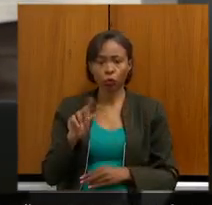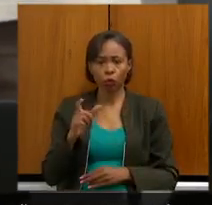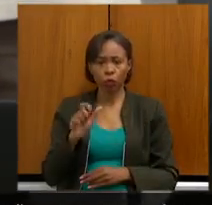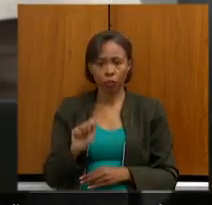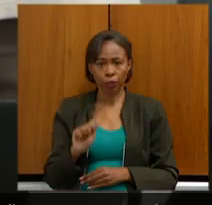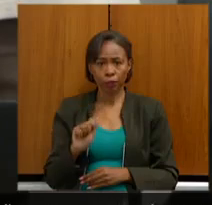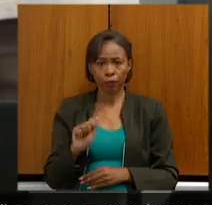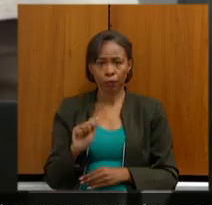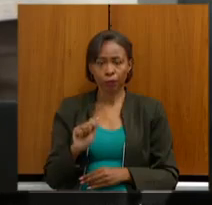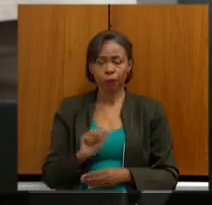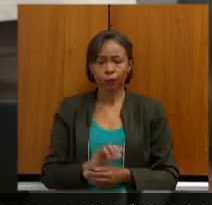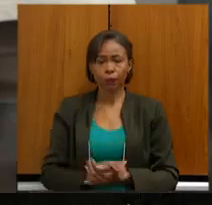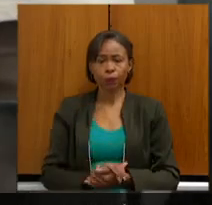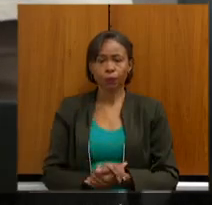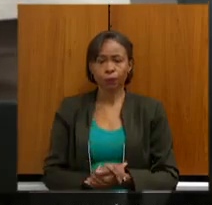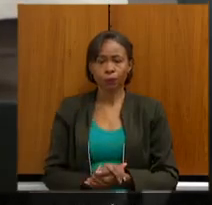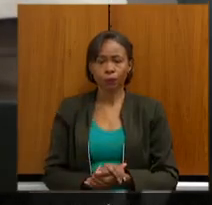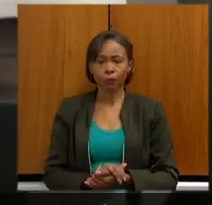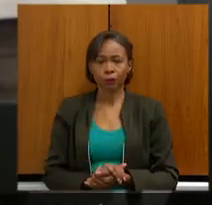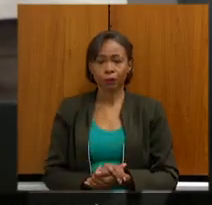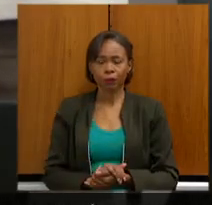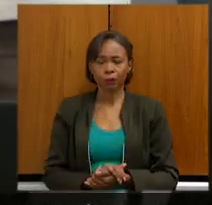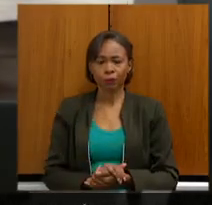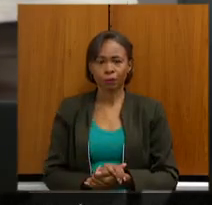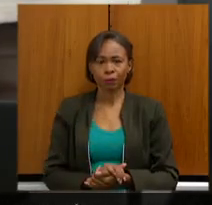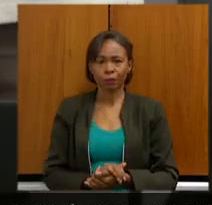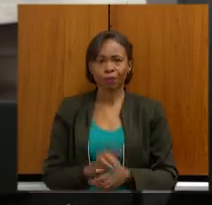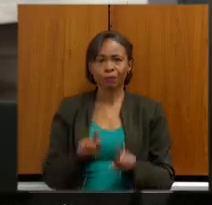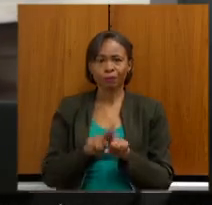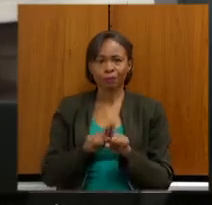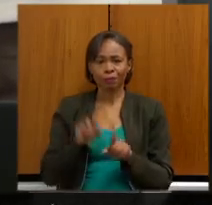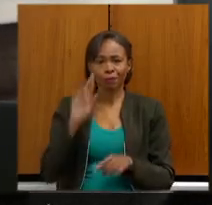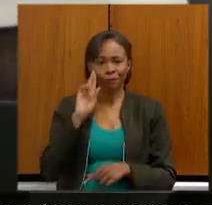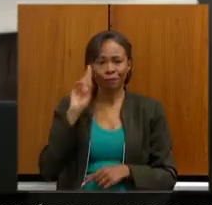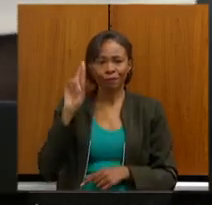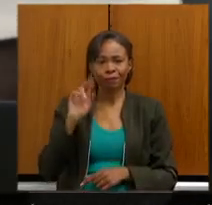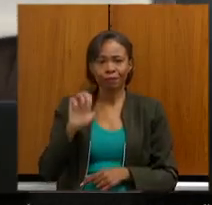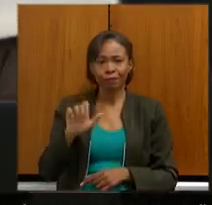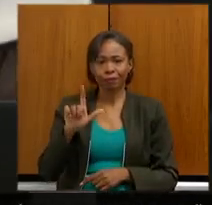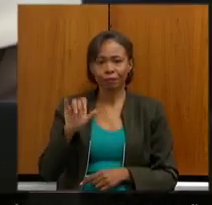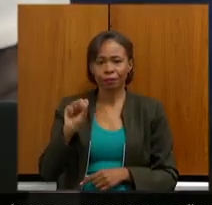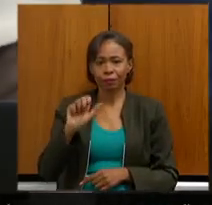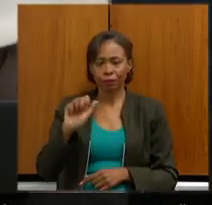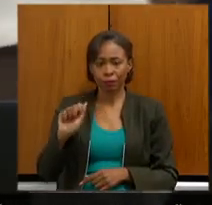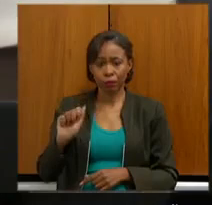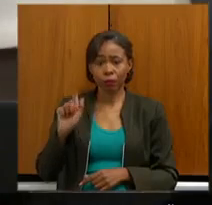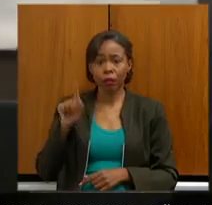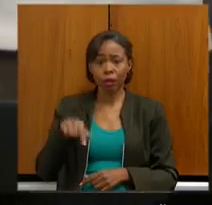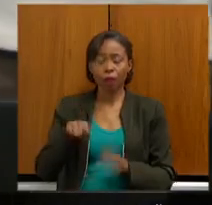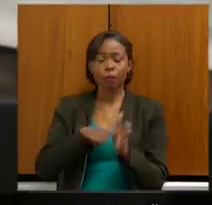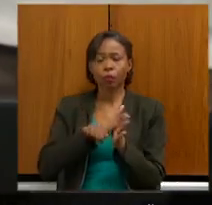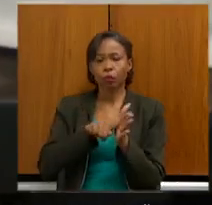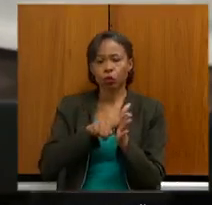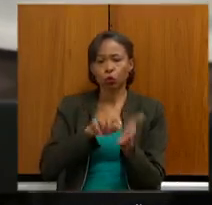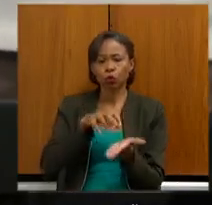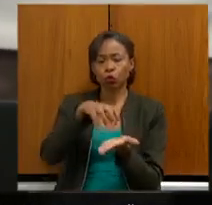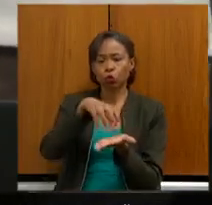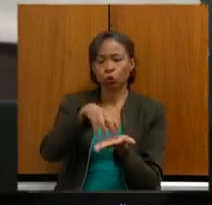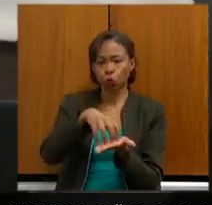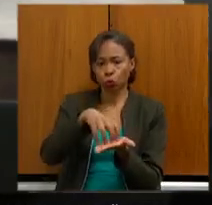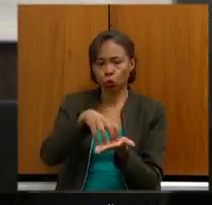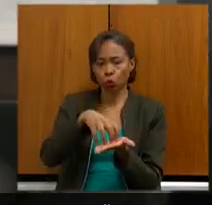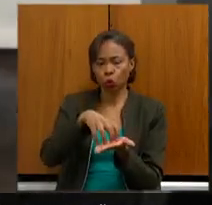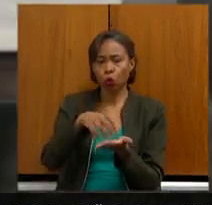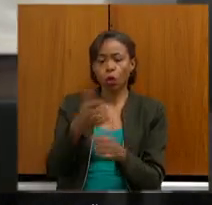Braga disso e a senhora Elisa cota de Araújo pesquisadora do núcleo